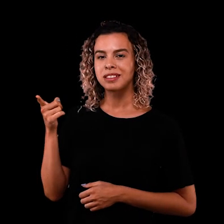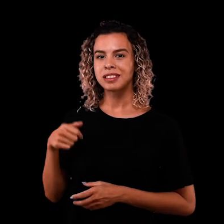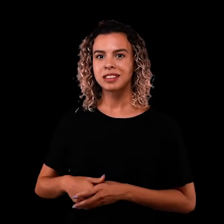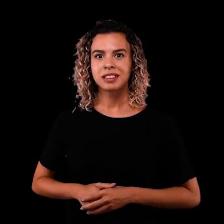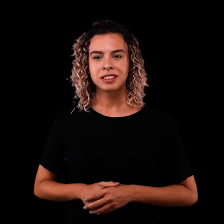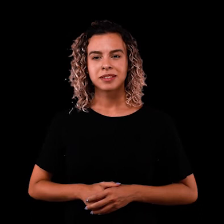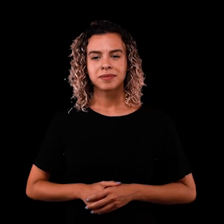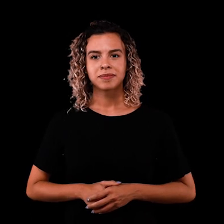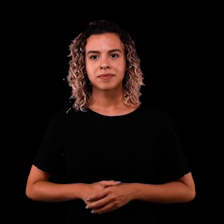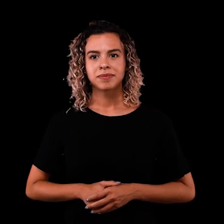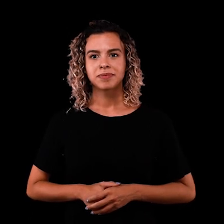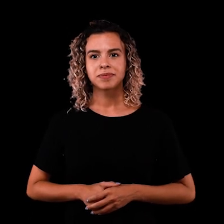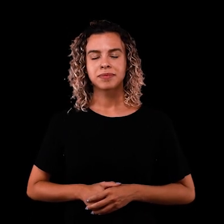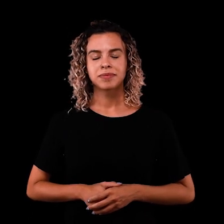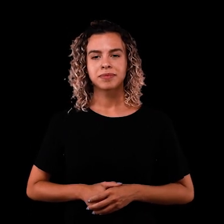celular.